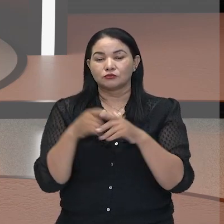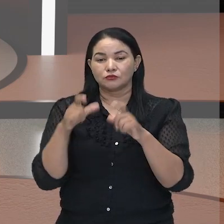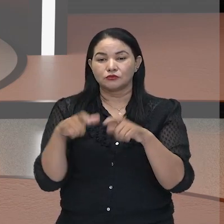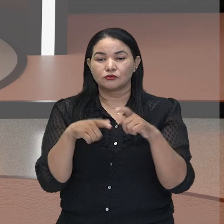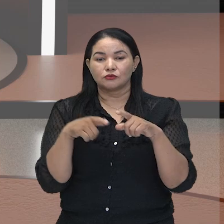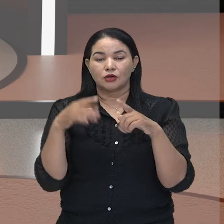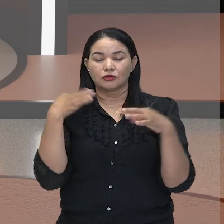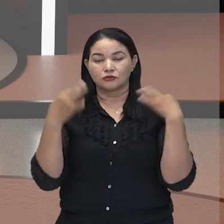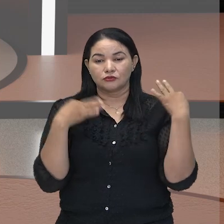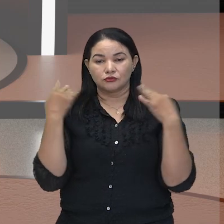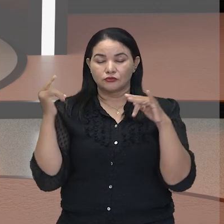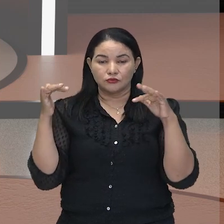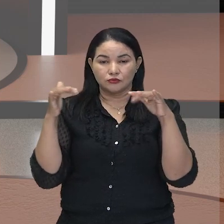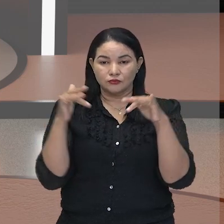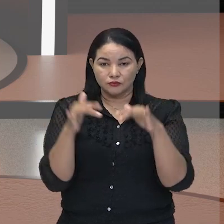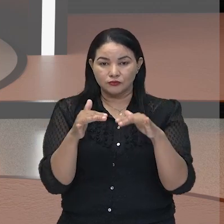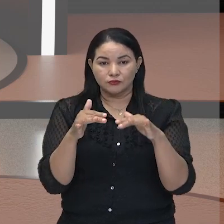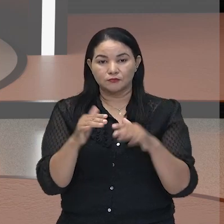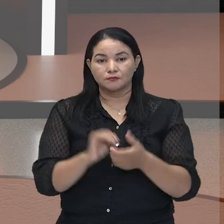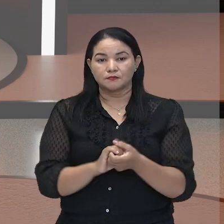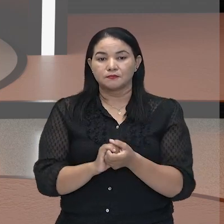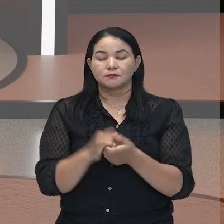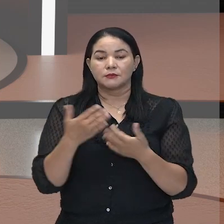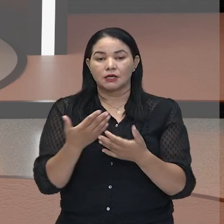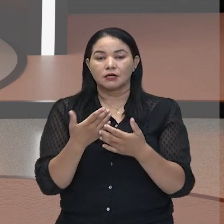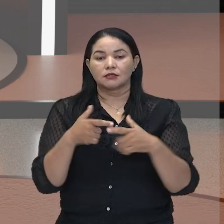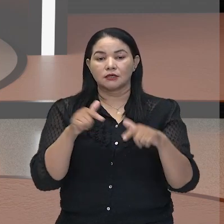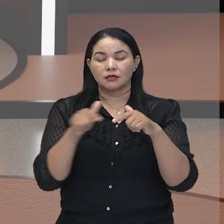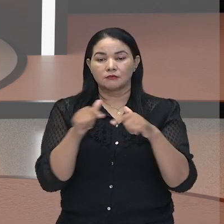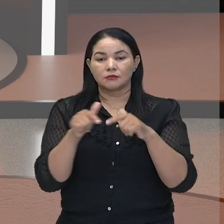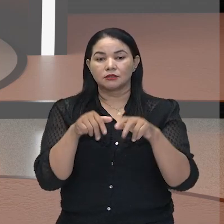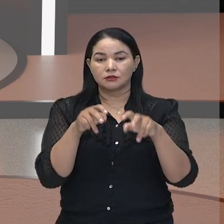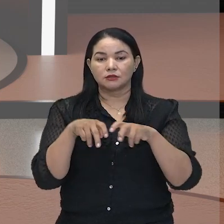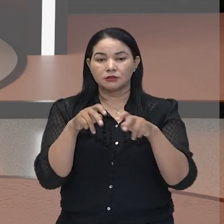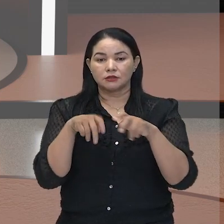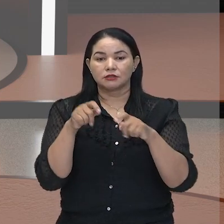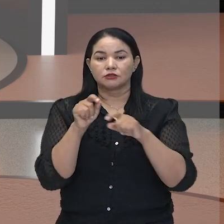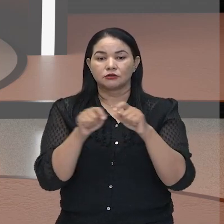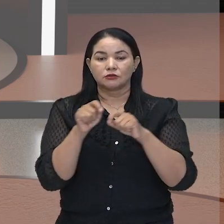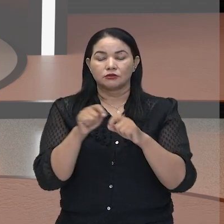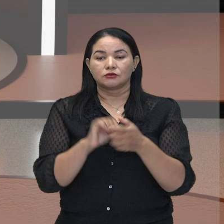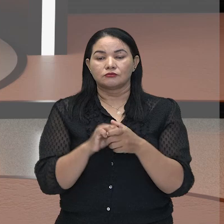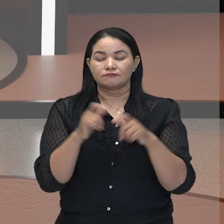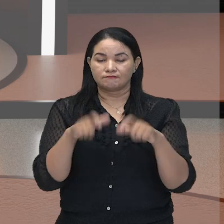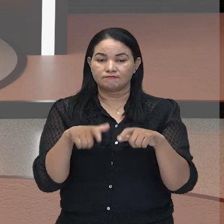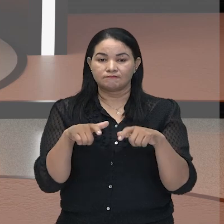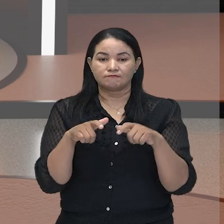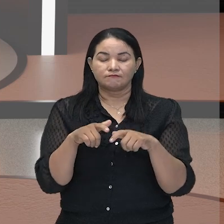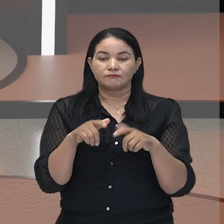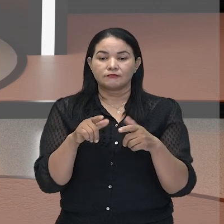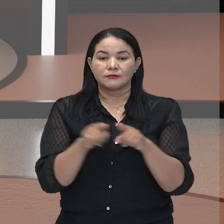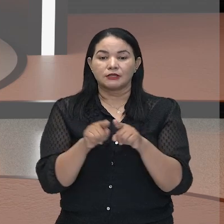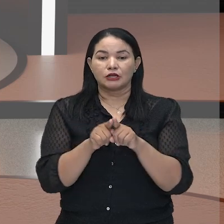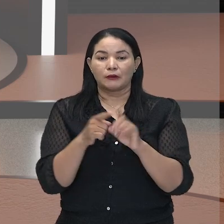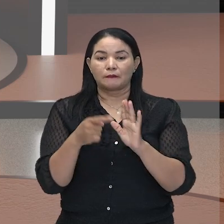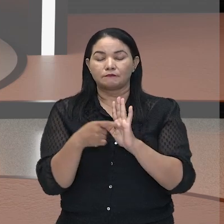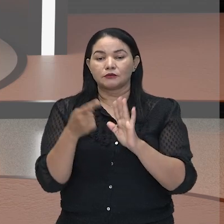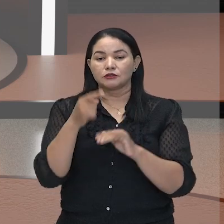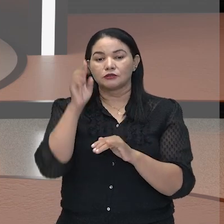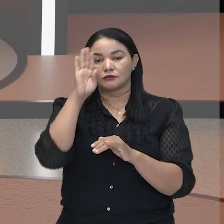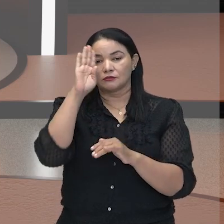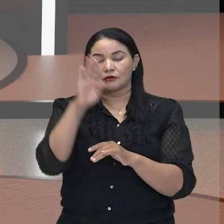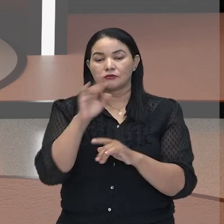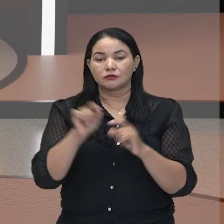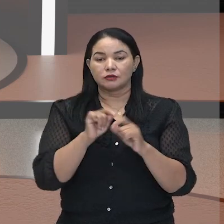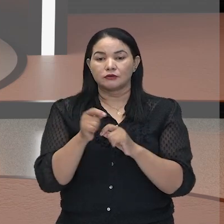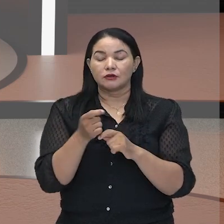de turistas do mundo inteiro. E ainda a atividade agrícola é realizada nessa região, com destaque para os melhores